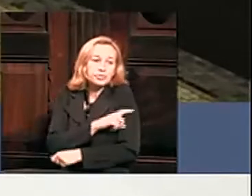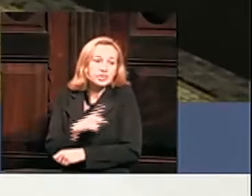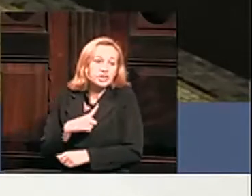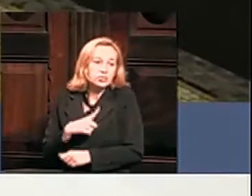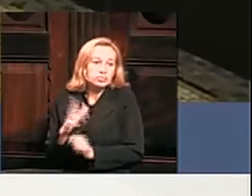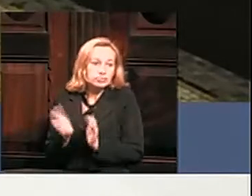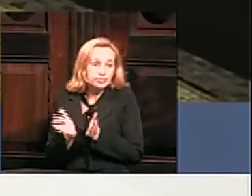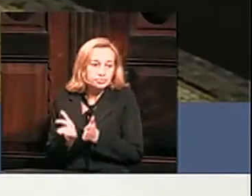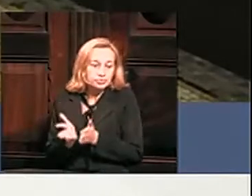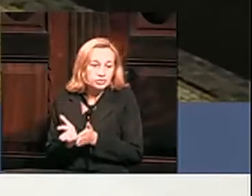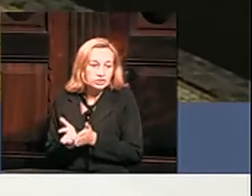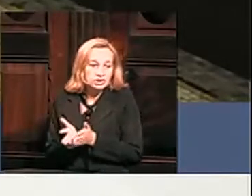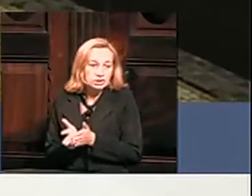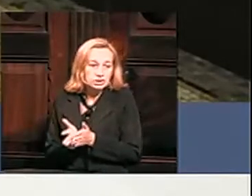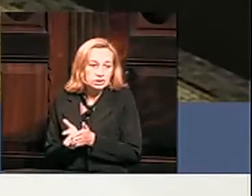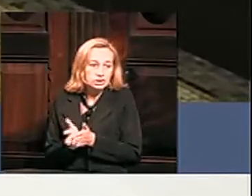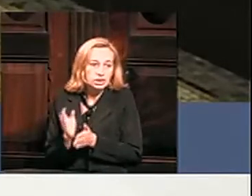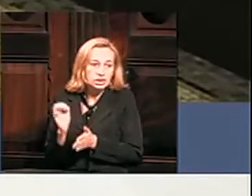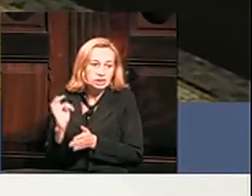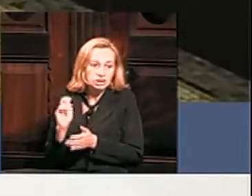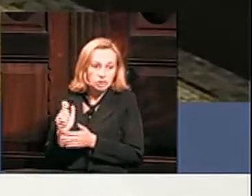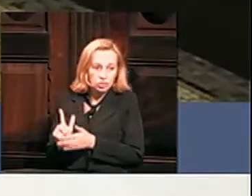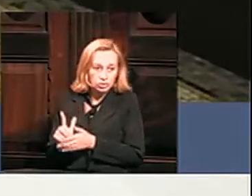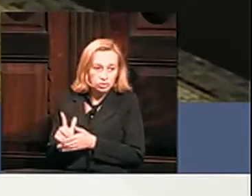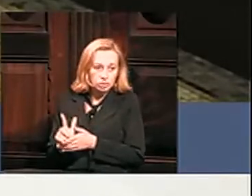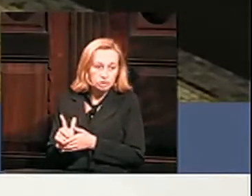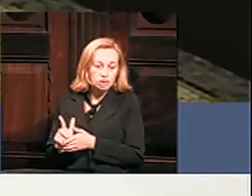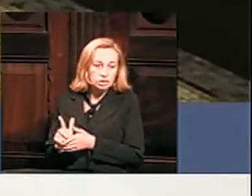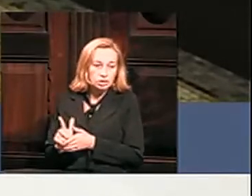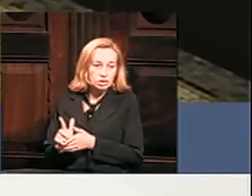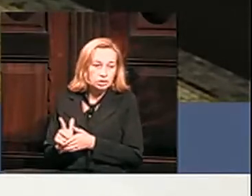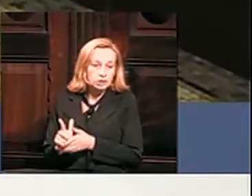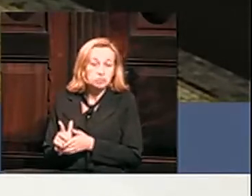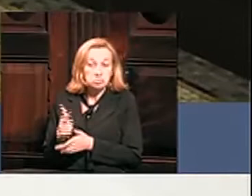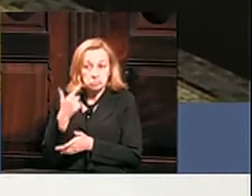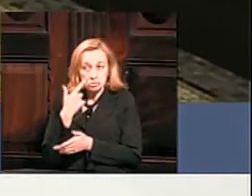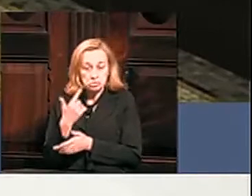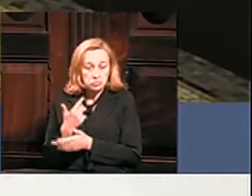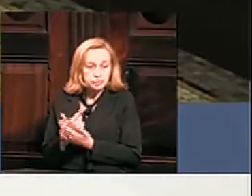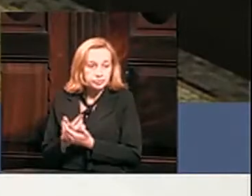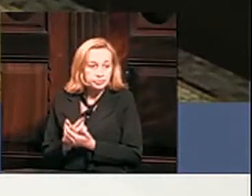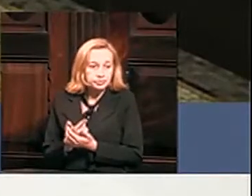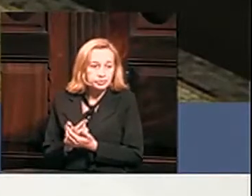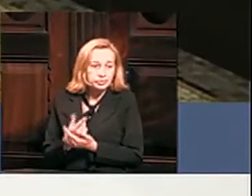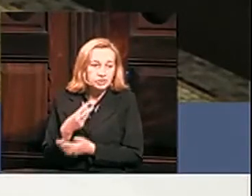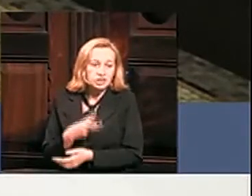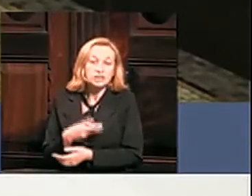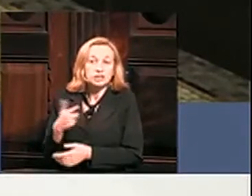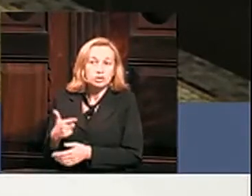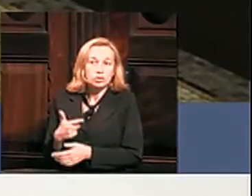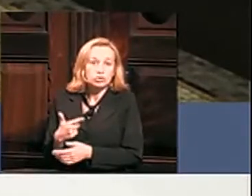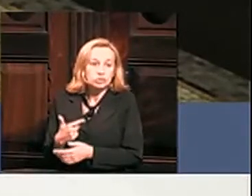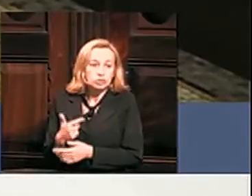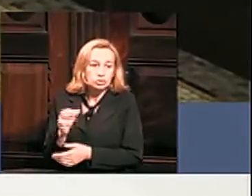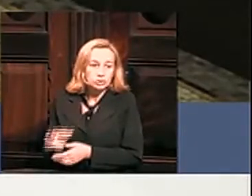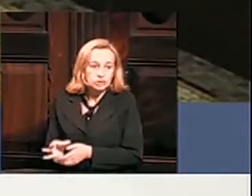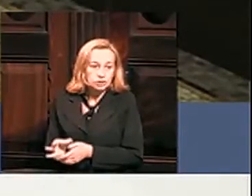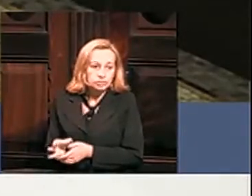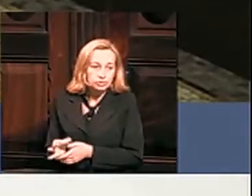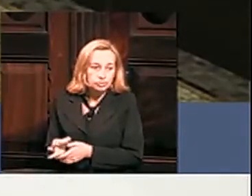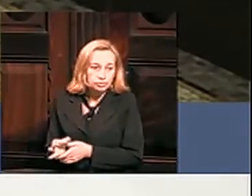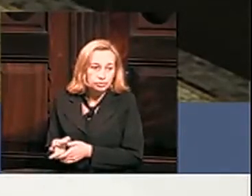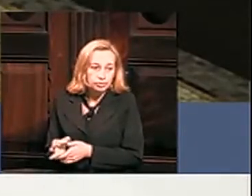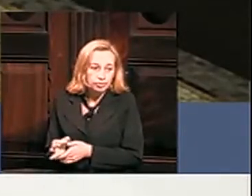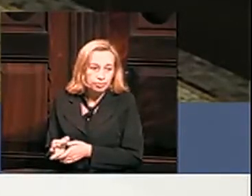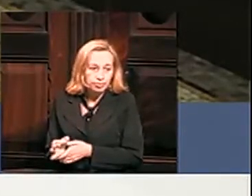hoje, no caso do etanol, você tem uma ideia, é 32%